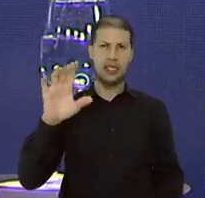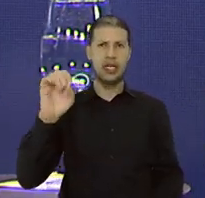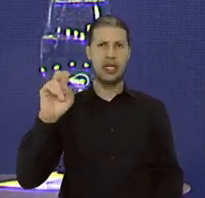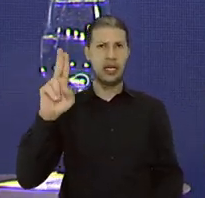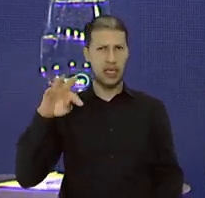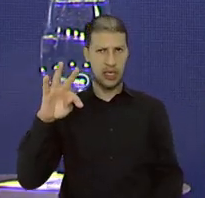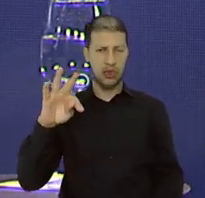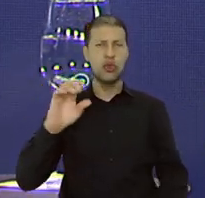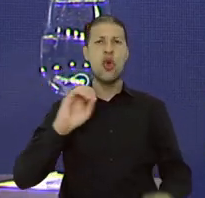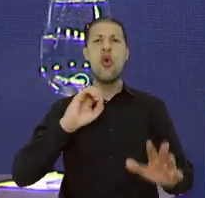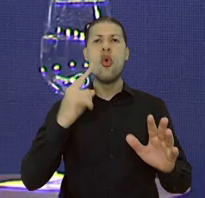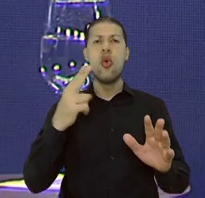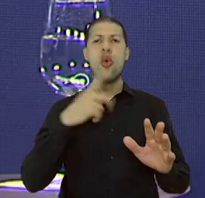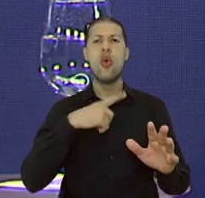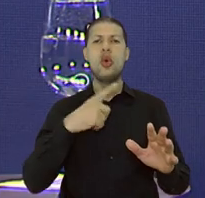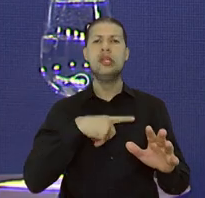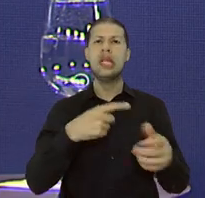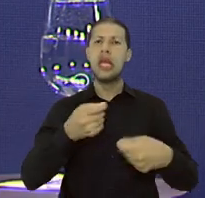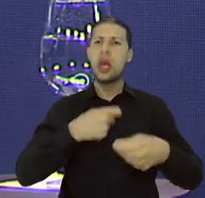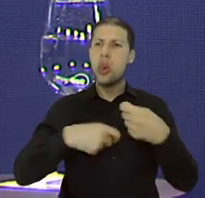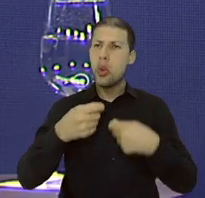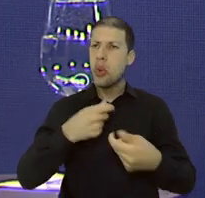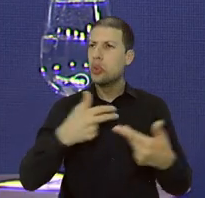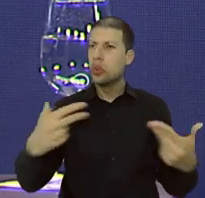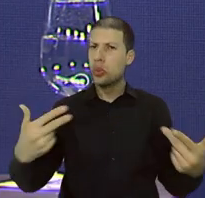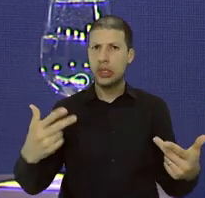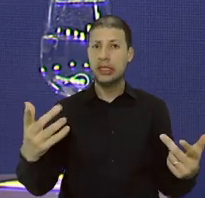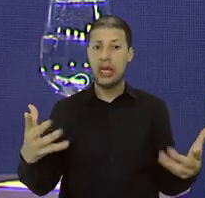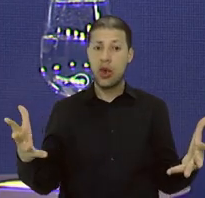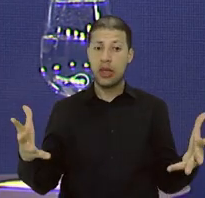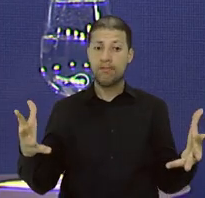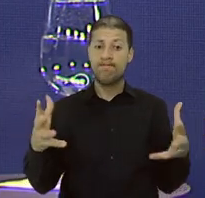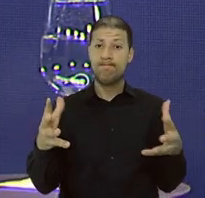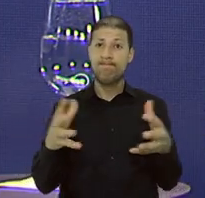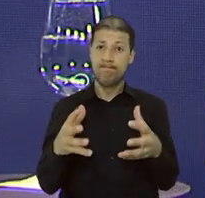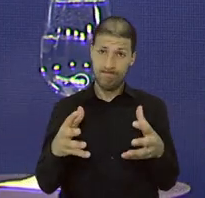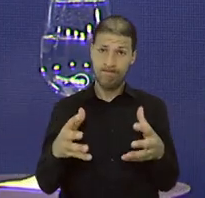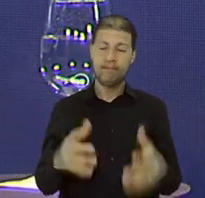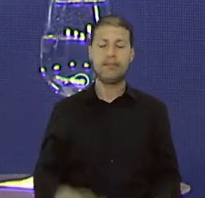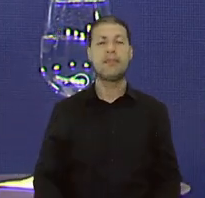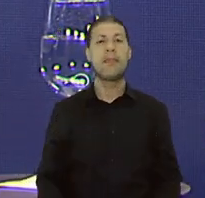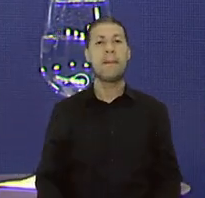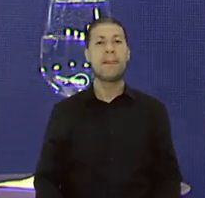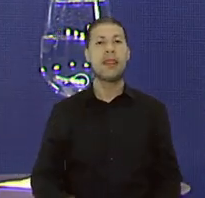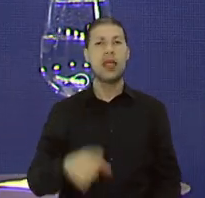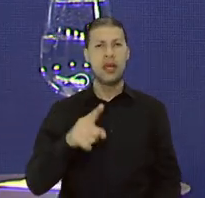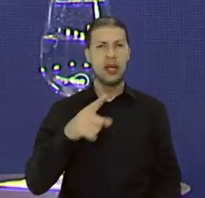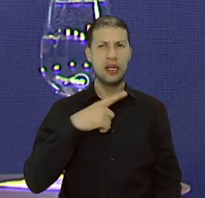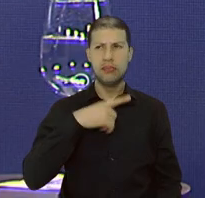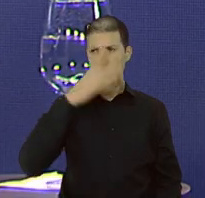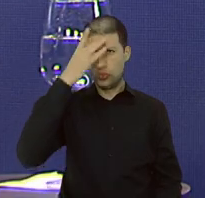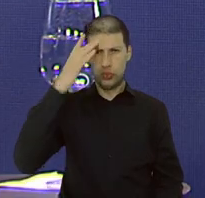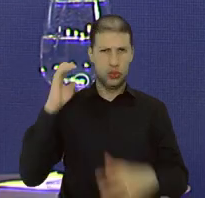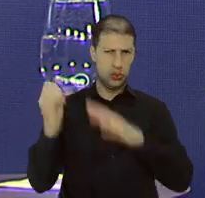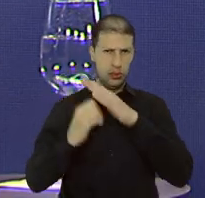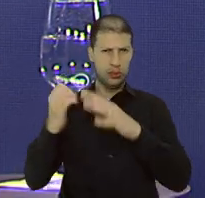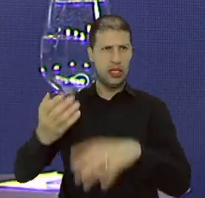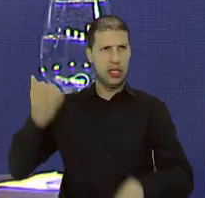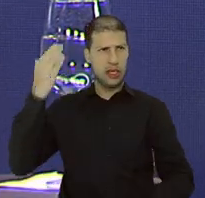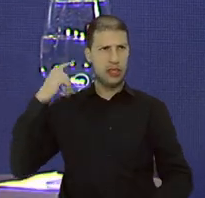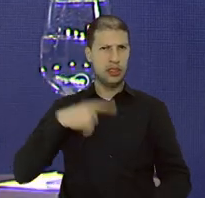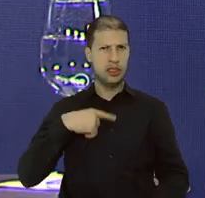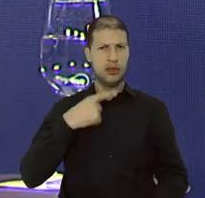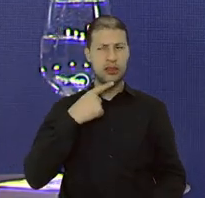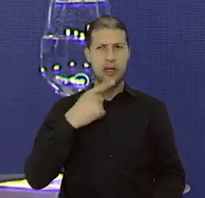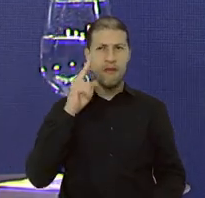negócio que tá se retraindo agora e nesses covers anteriores você tá vendo essa mesma coisa que